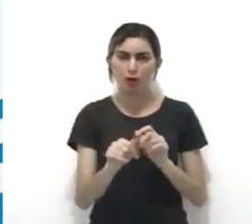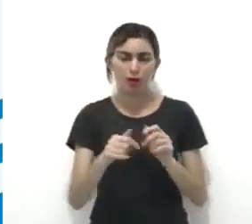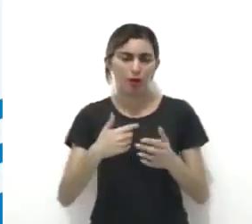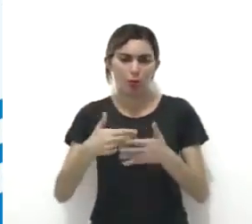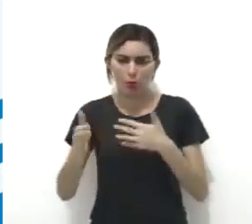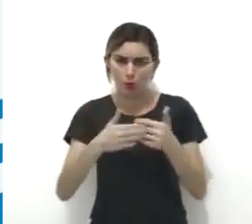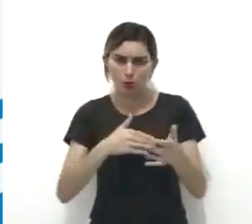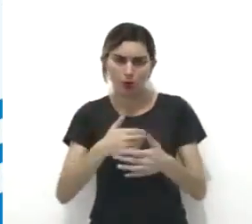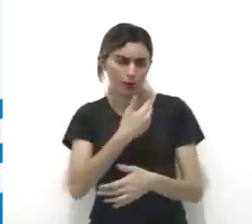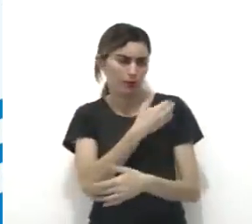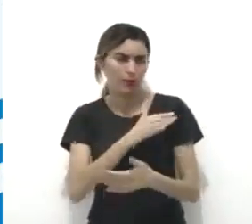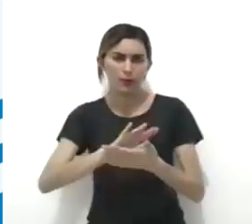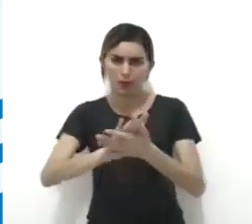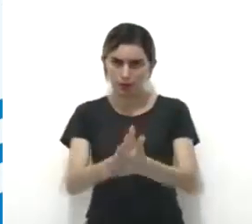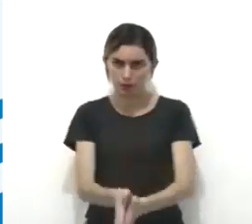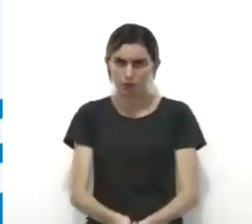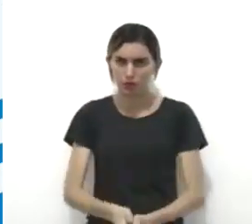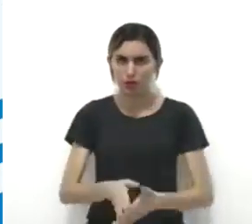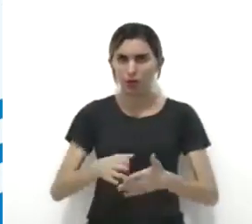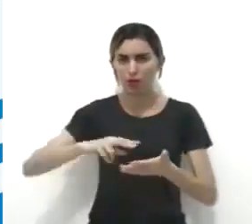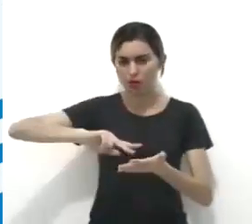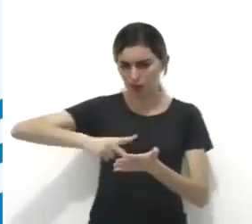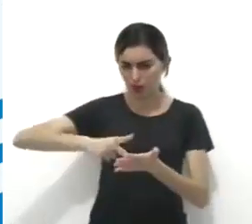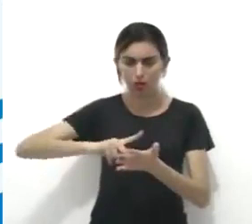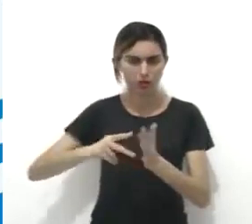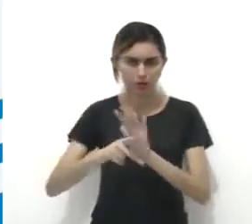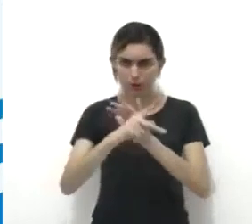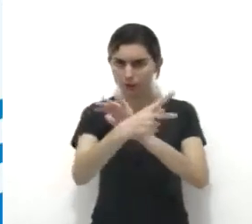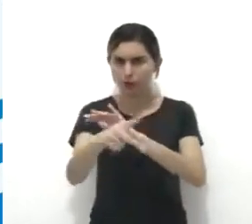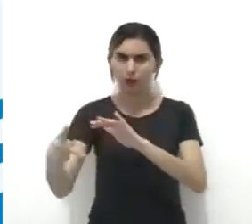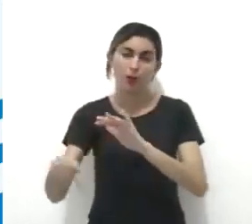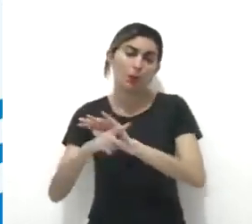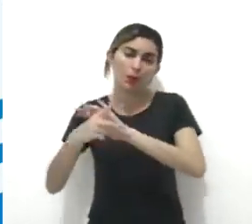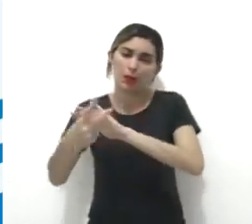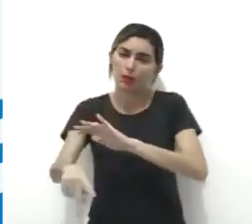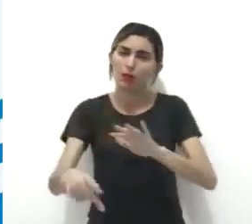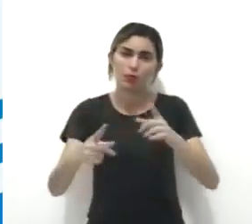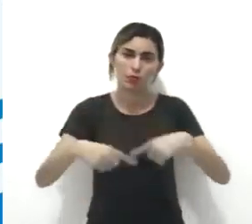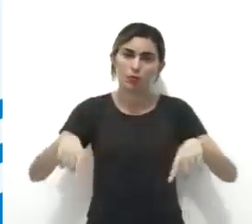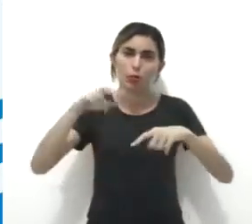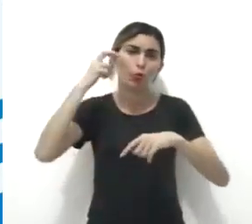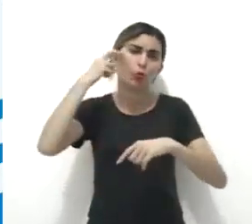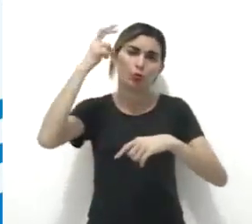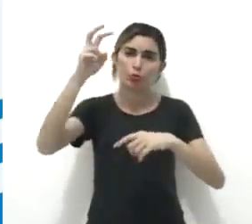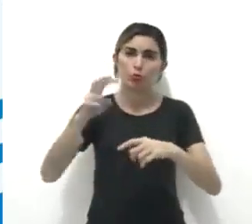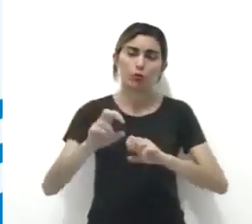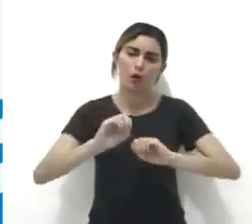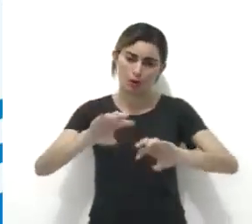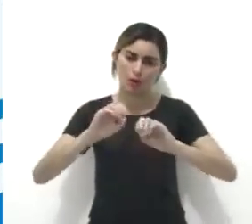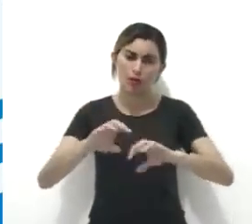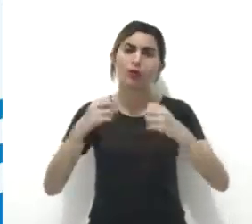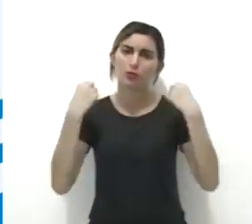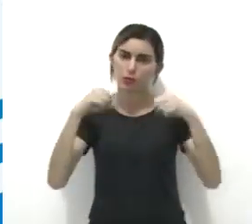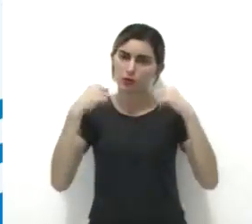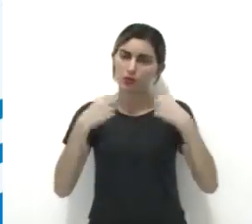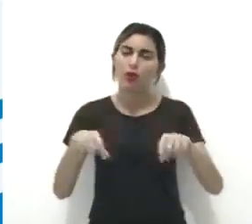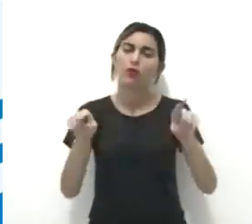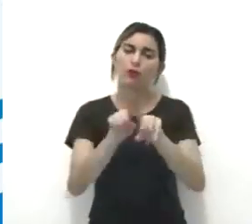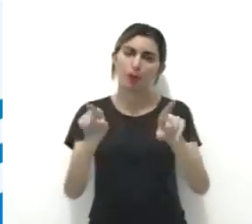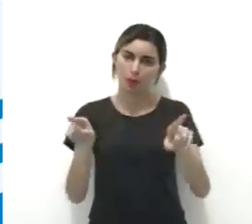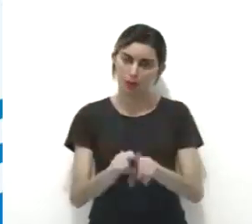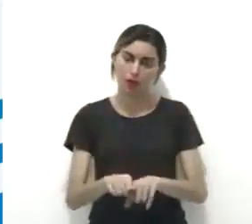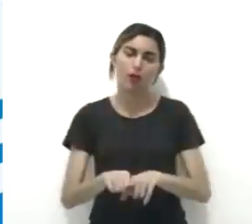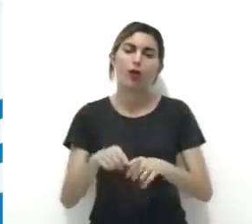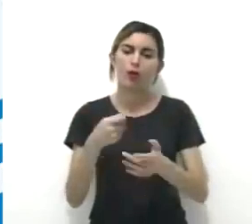de preconceito em relação às danças típicas. Isso faz parte da nossa cultura e a educação física tem em